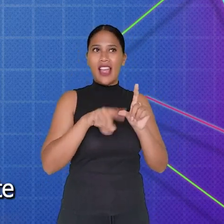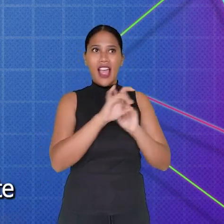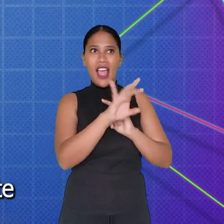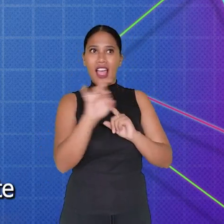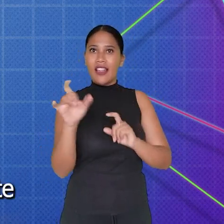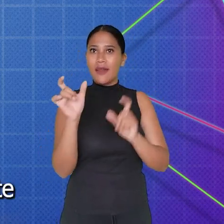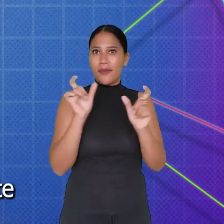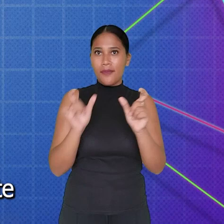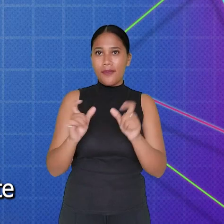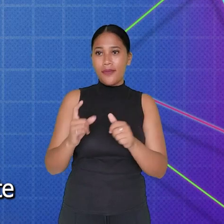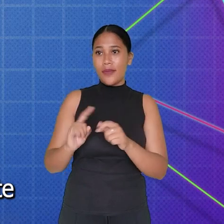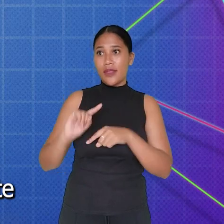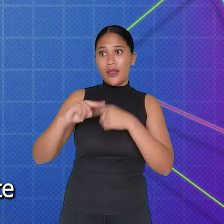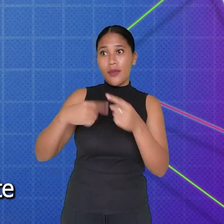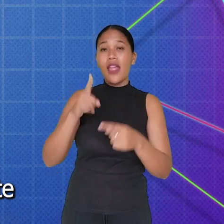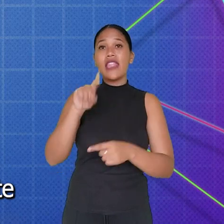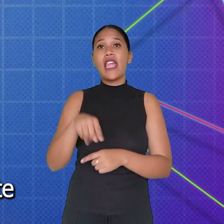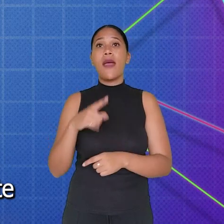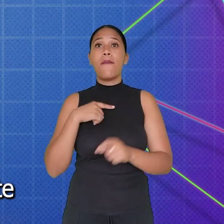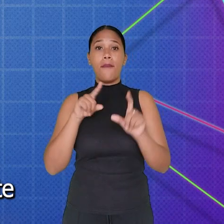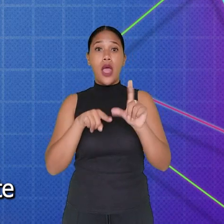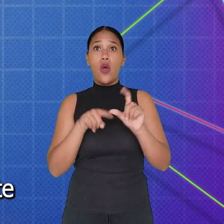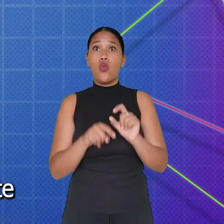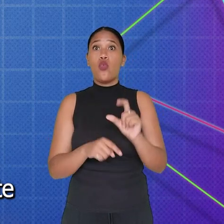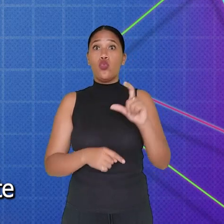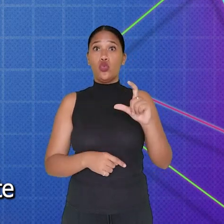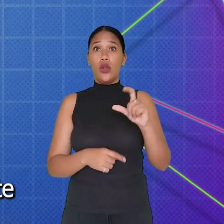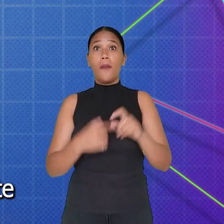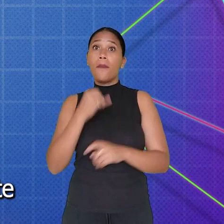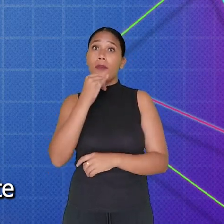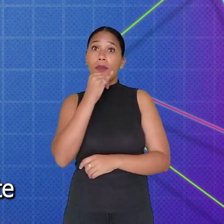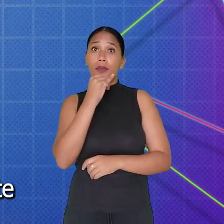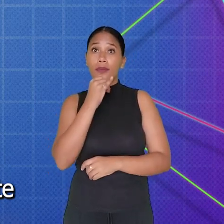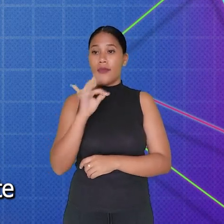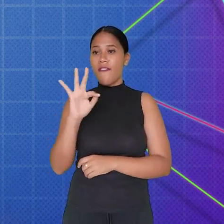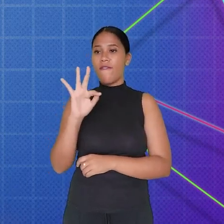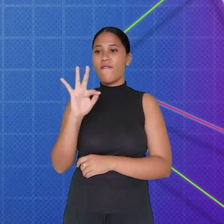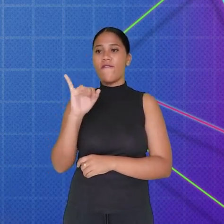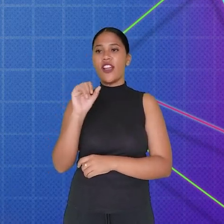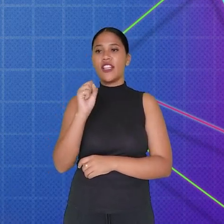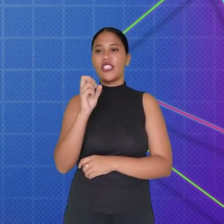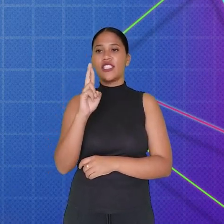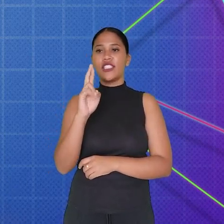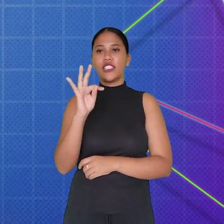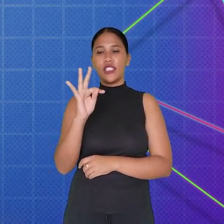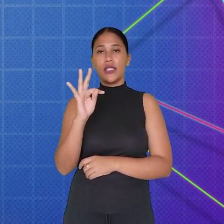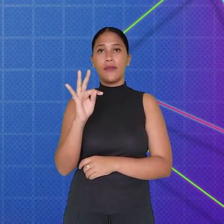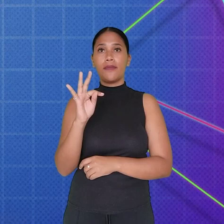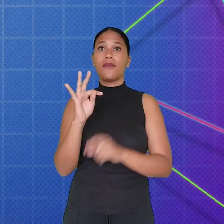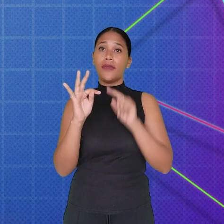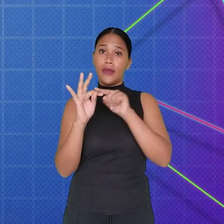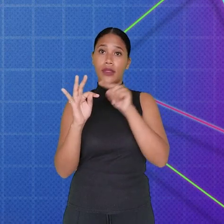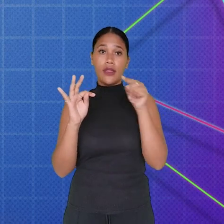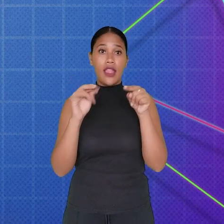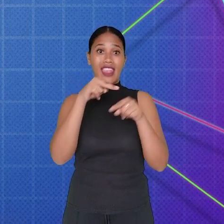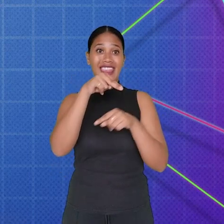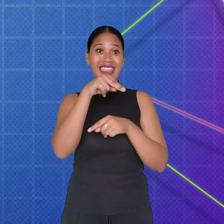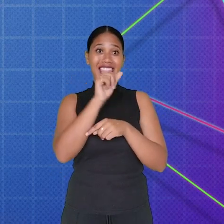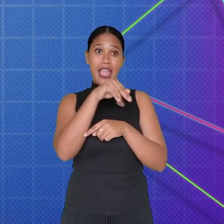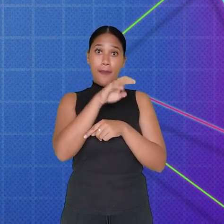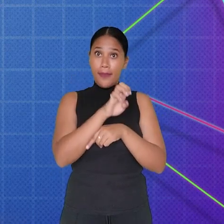exemplo, first minúsculo, name com a primeira letra maiúscula. Student age, age, primeira letra